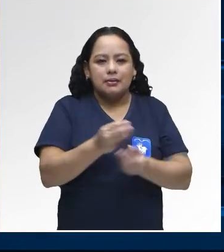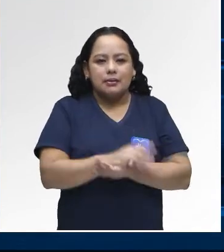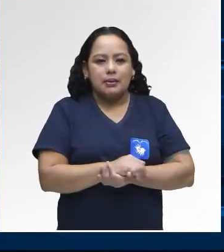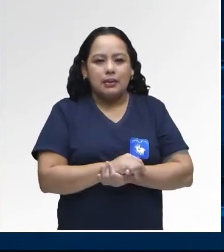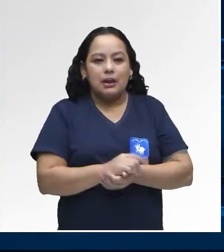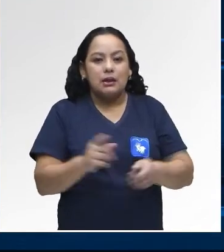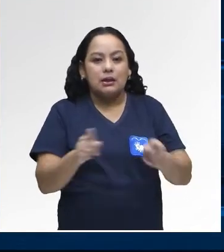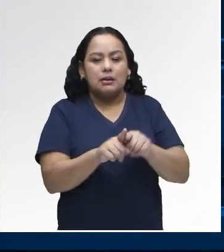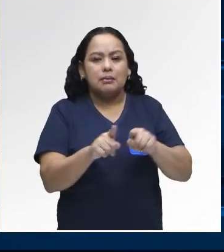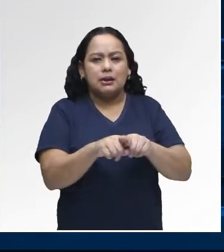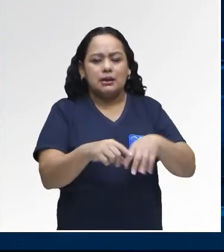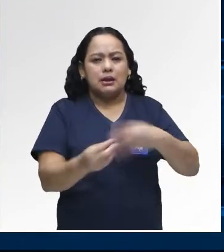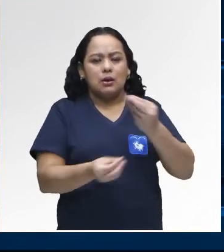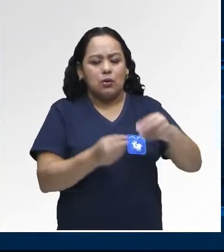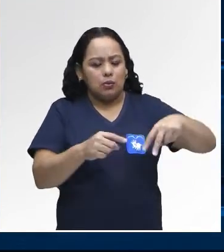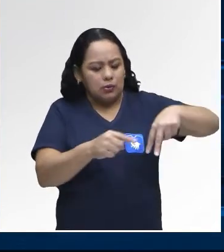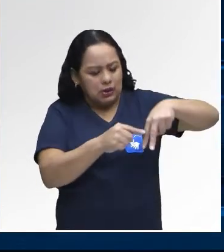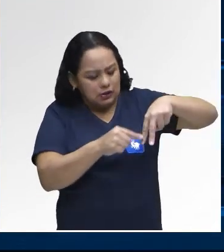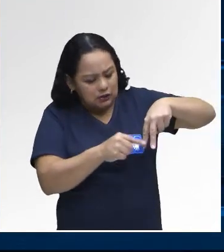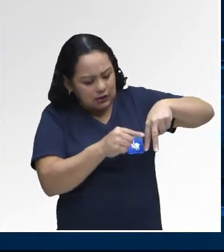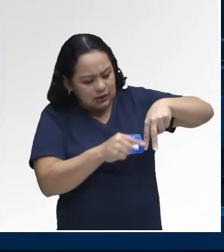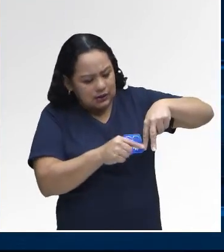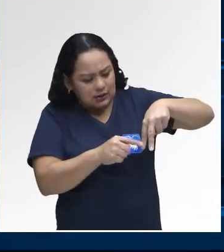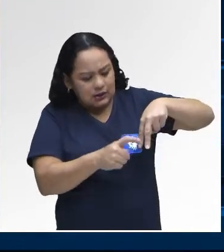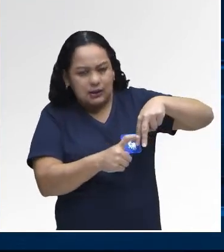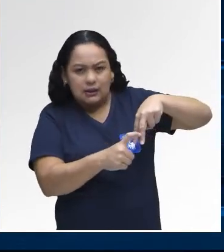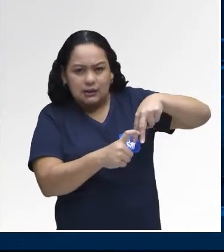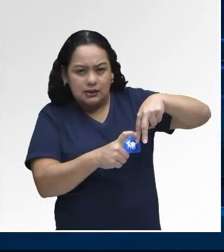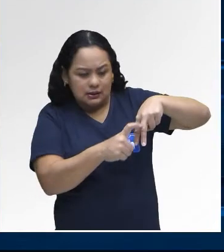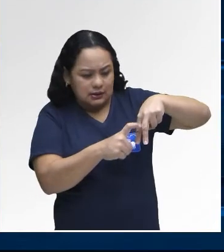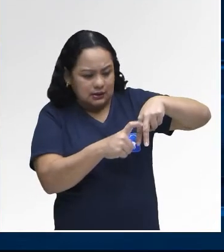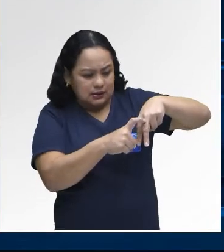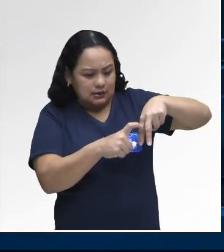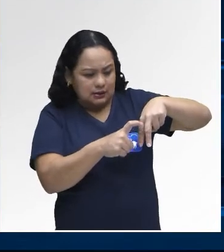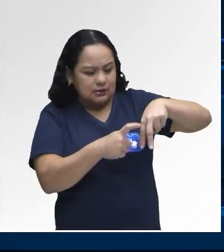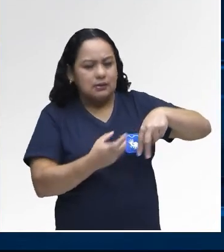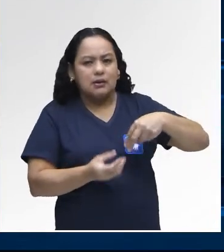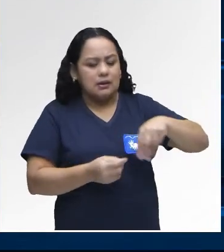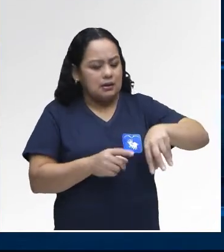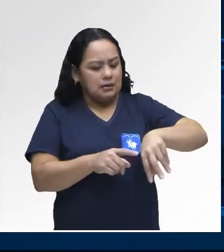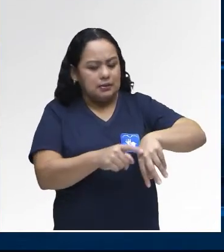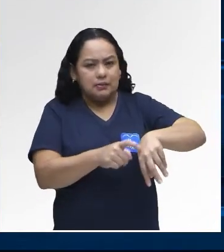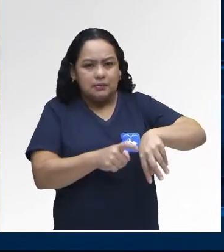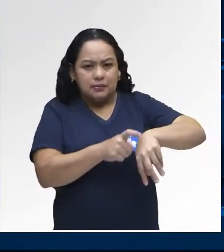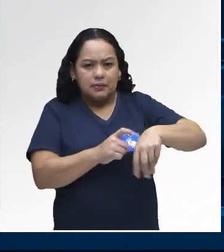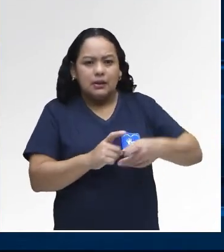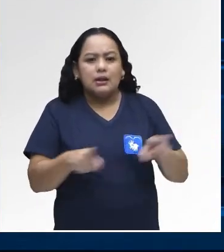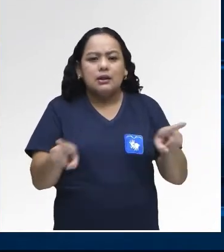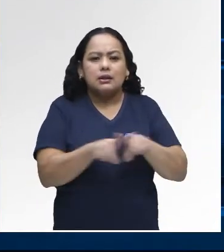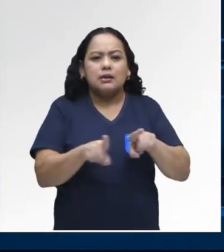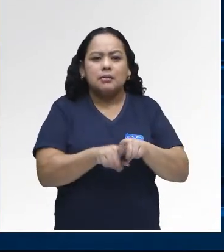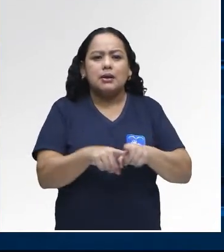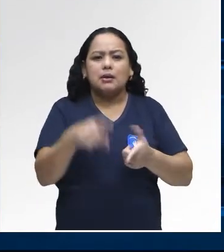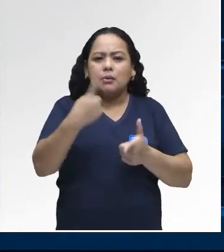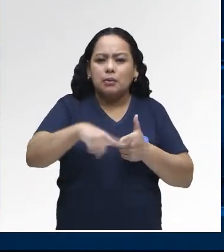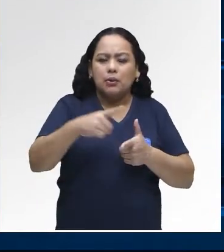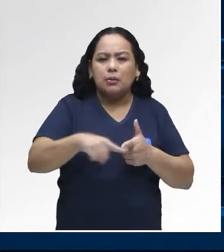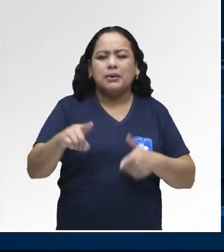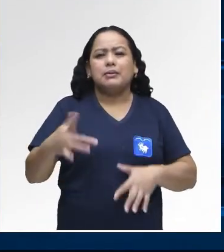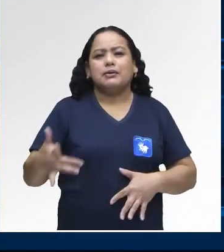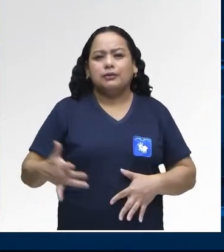pode aí causar danos sérios, né, à pessoa. Temos também danos no